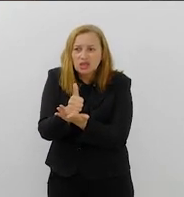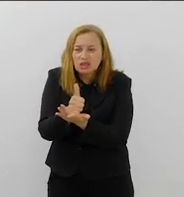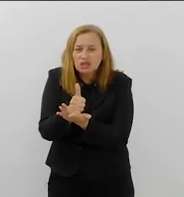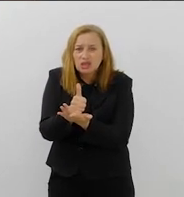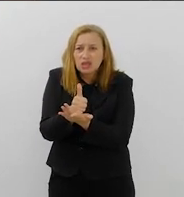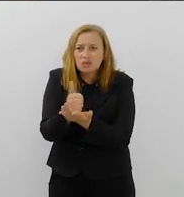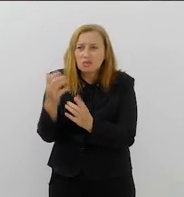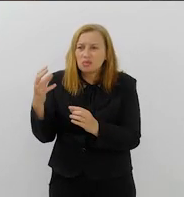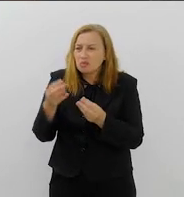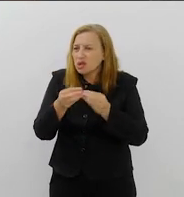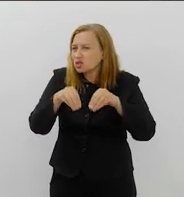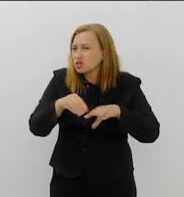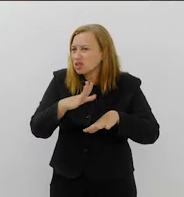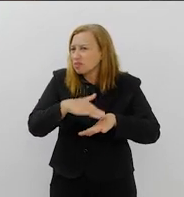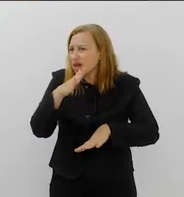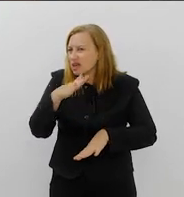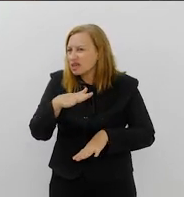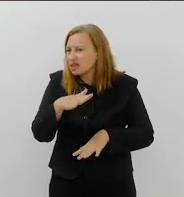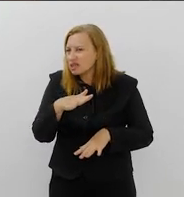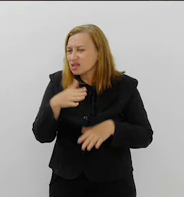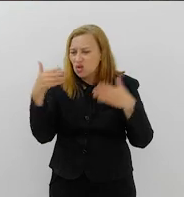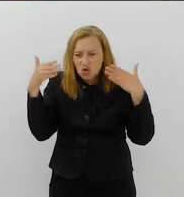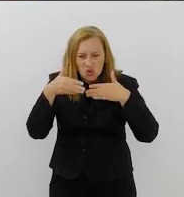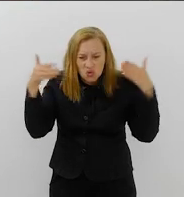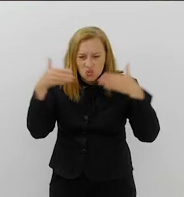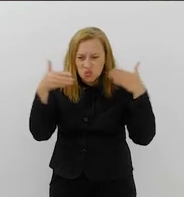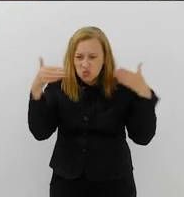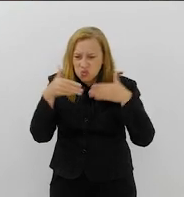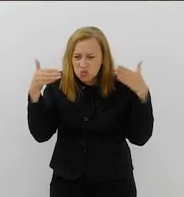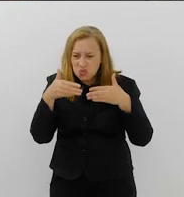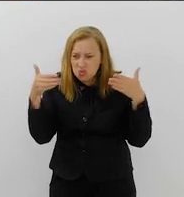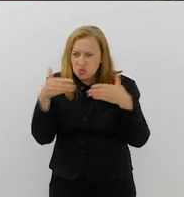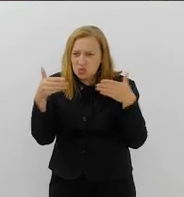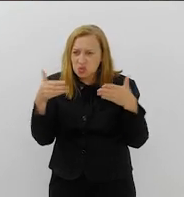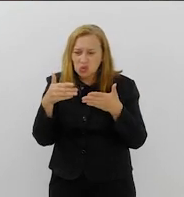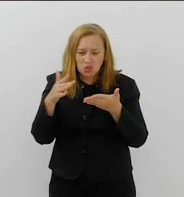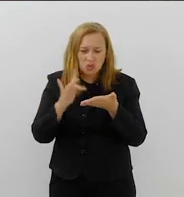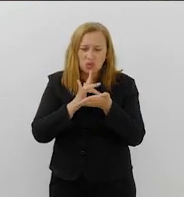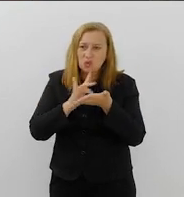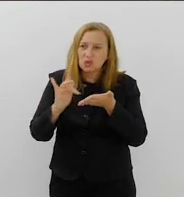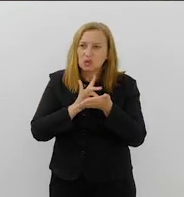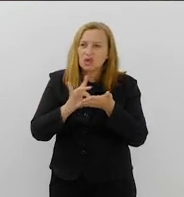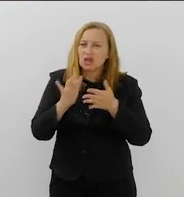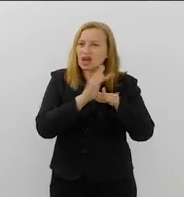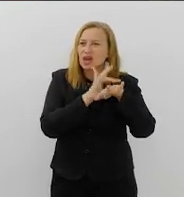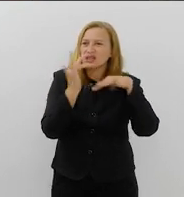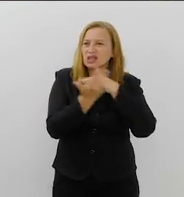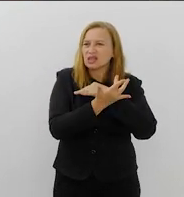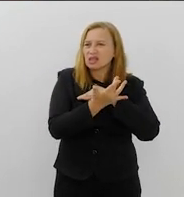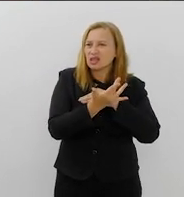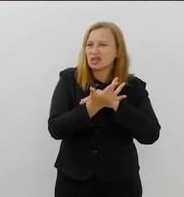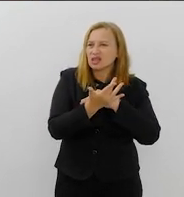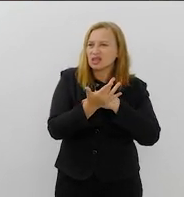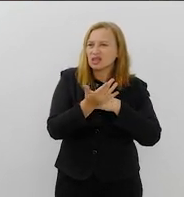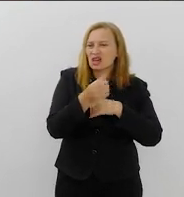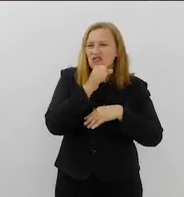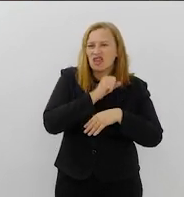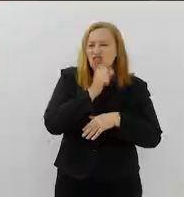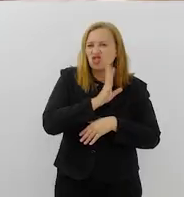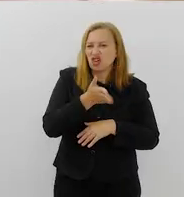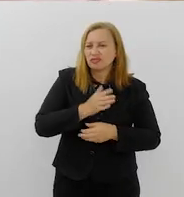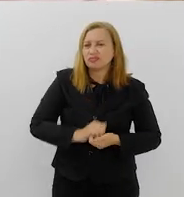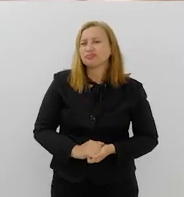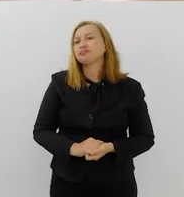eu acho que os jogos acabam interagindo, eles interagem com outros amigos, enfim. Então, as redes sociais já são coisa do